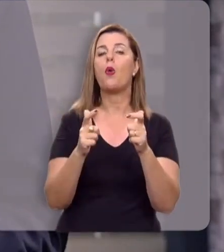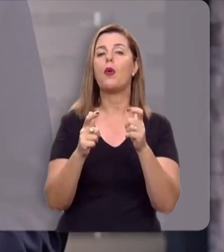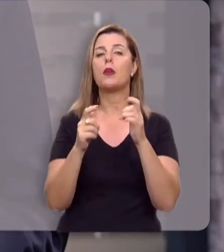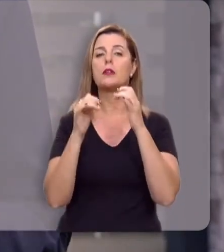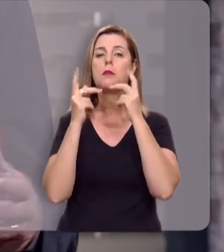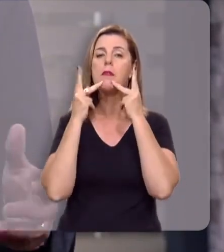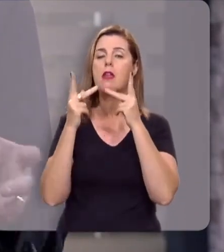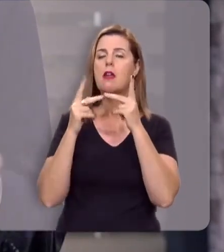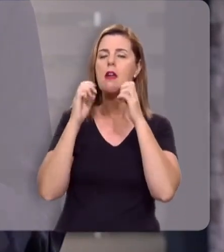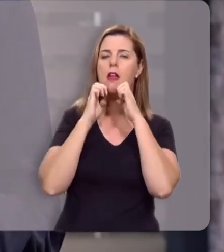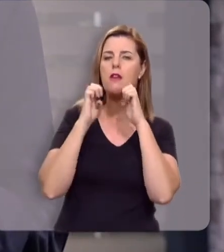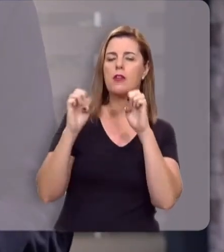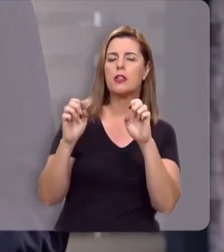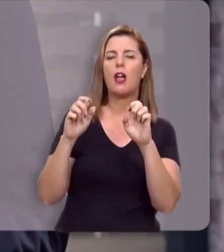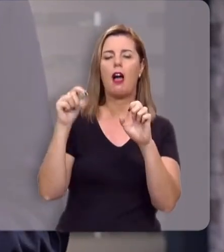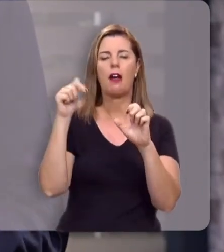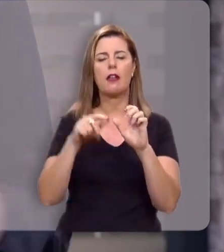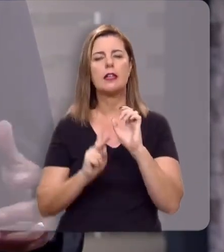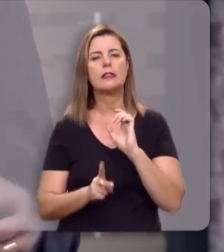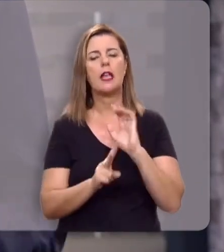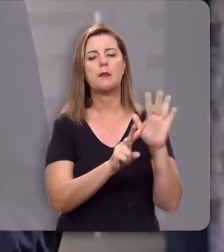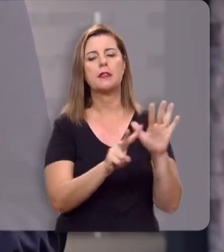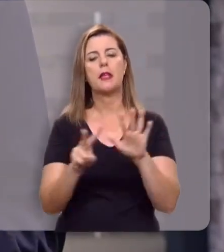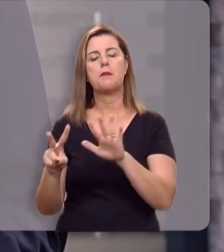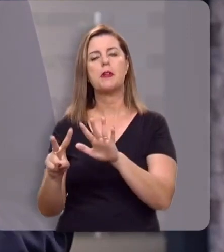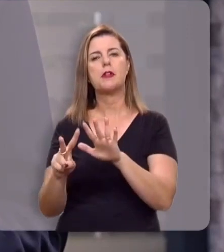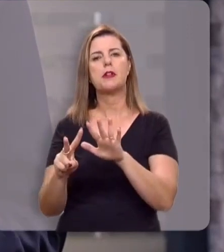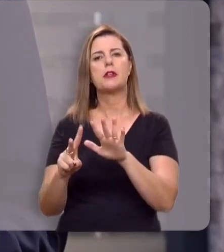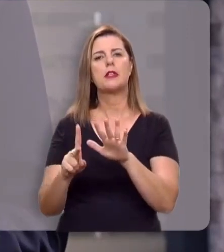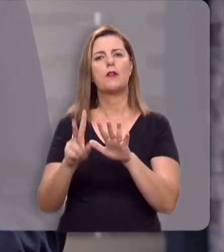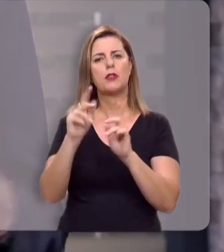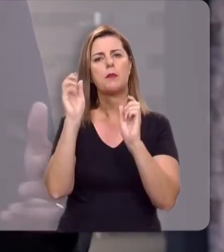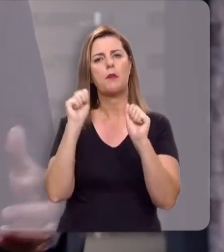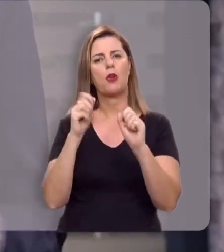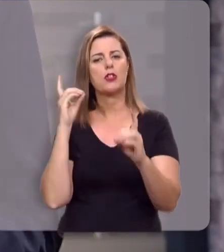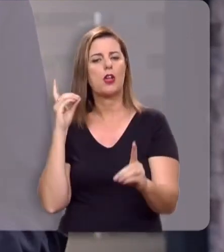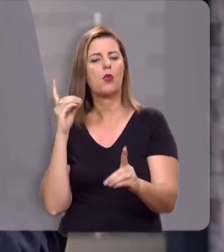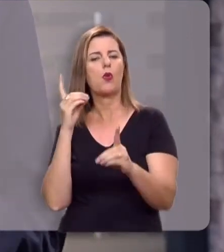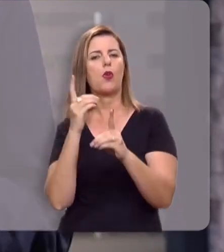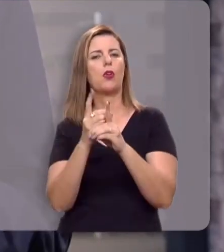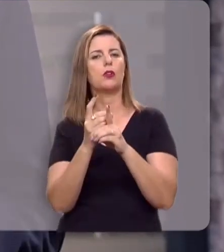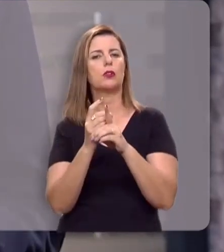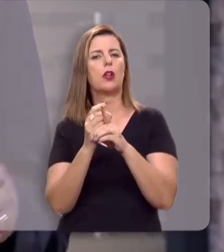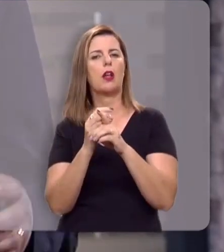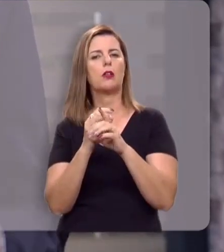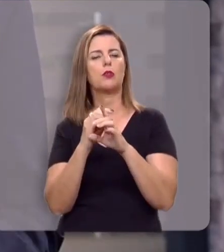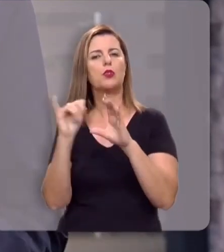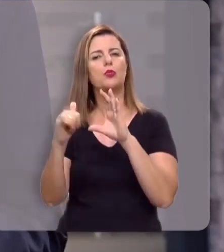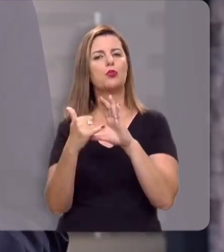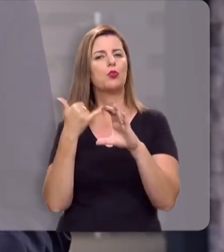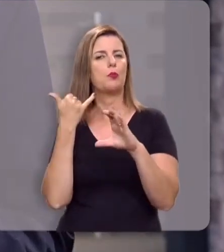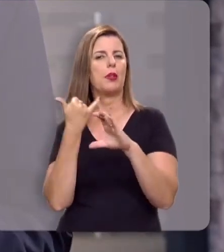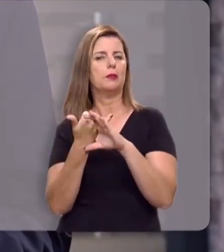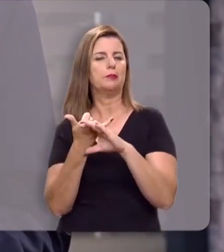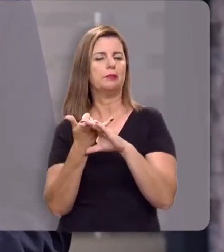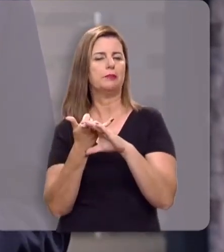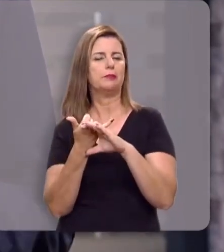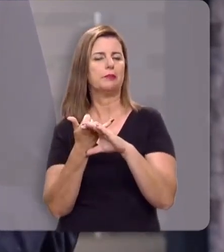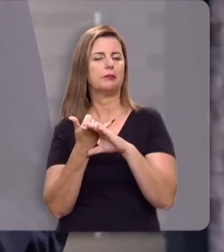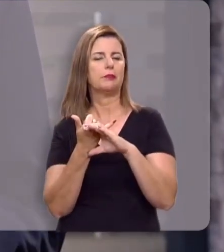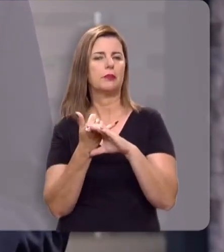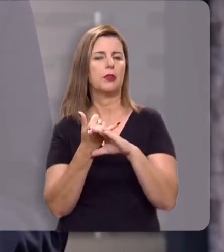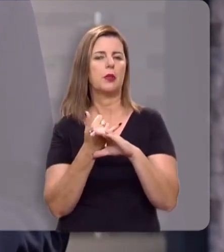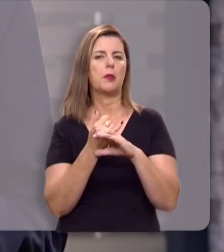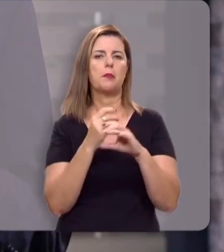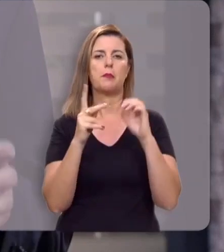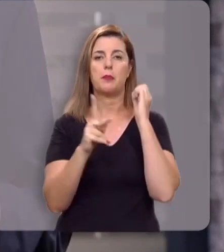do Evangelho tem sido pregada aqui todas as semanas, você pode encontrá-los no nosso canal lá no YouTube,